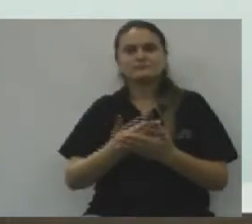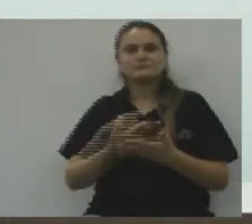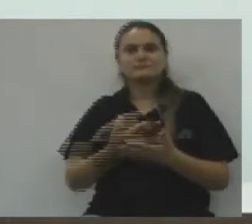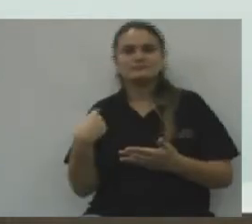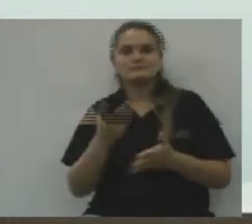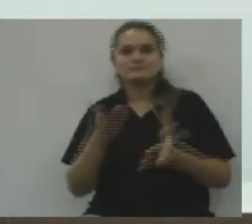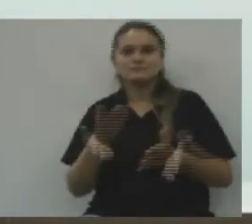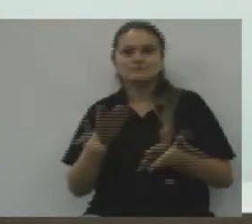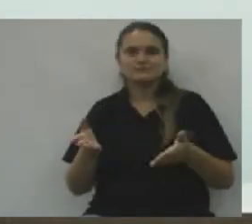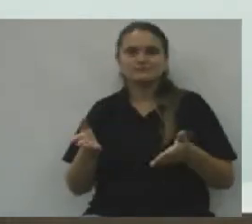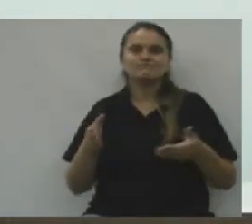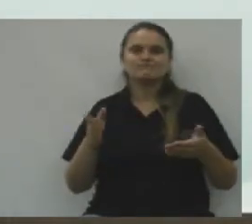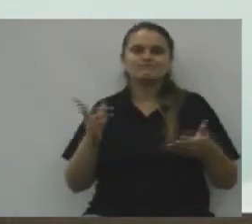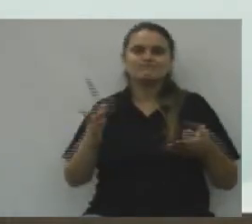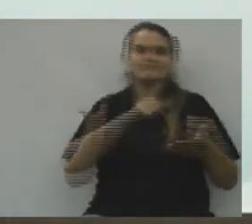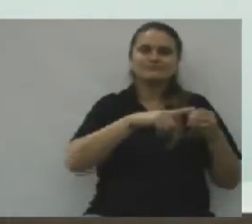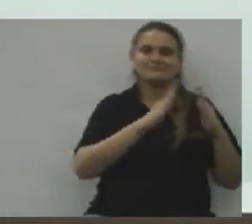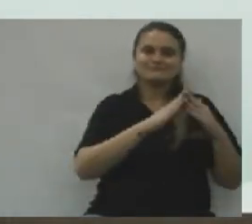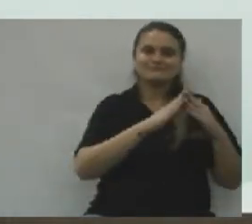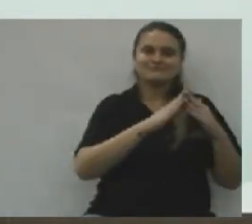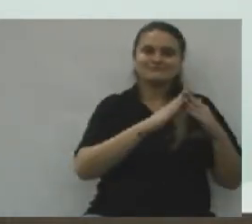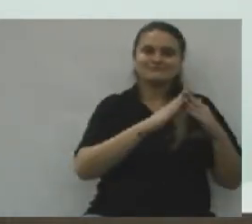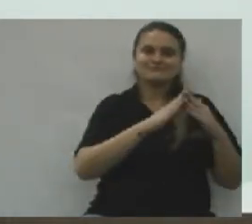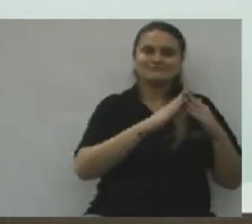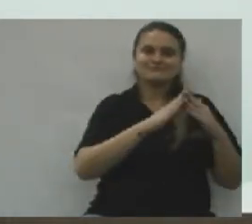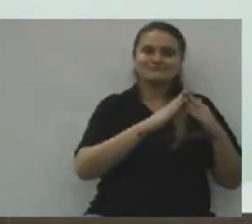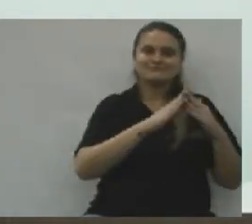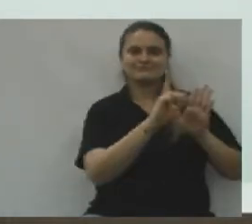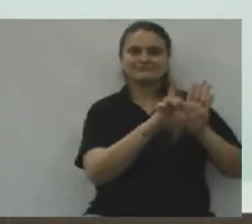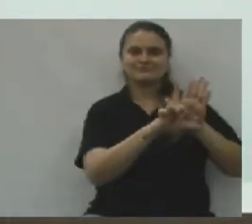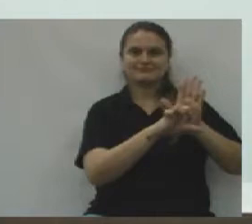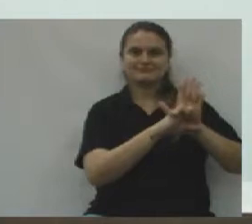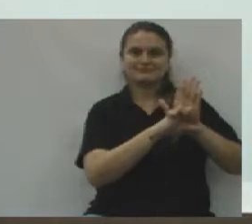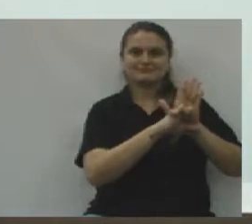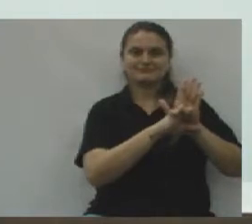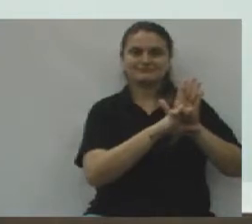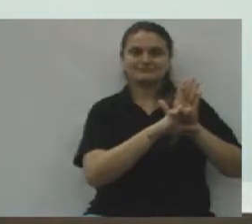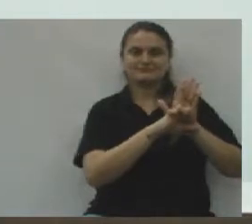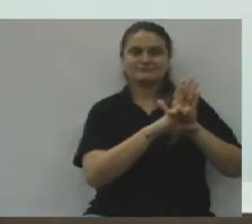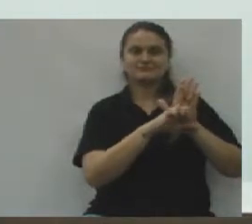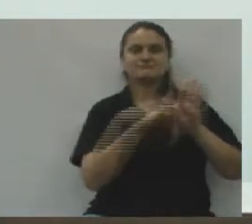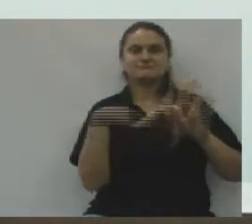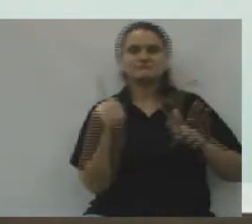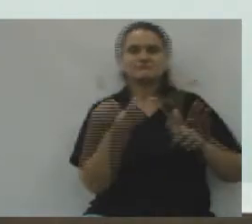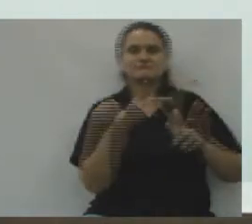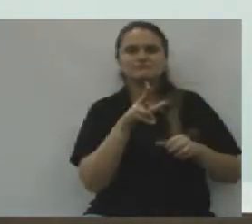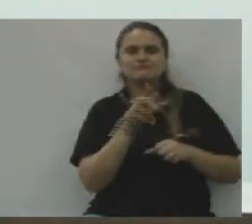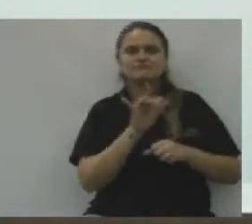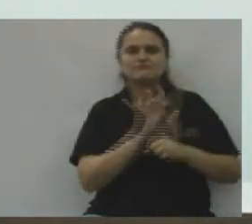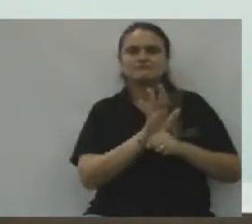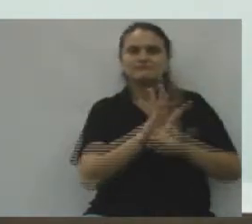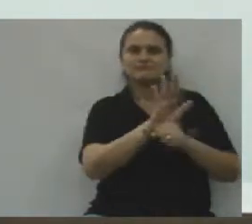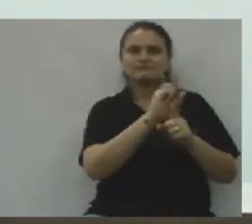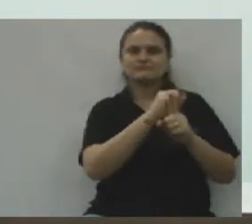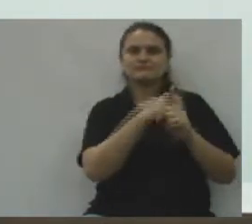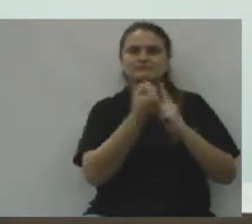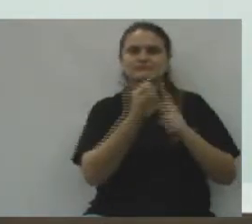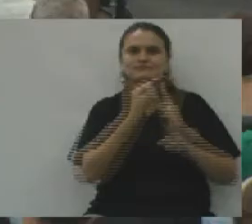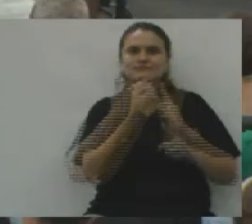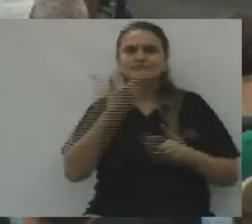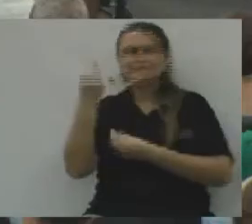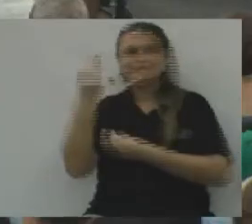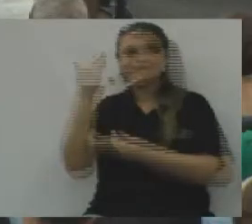com a aprovação de um projeto dessa magnitude, com certeza estamos fazendo o nosso papel. Muito obrigado, senhor